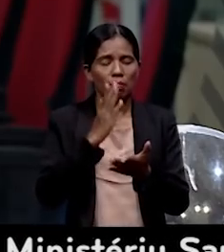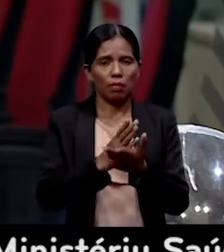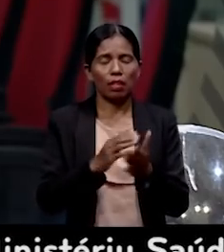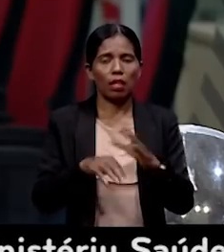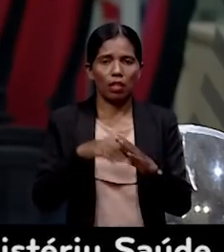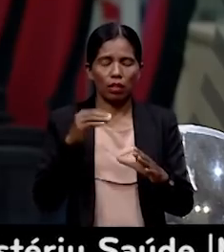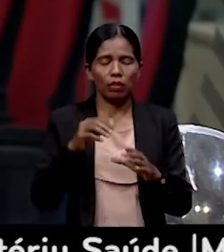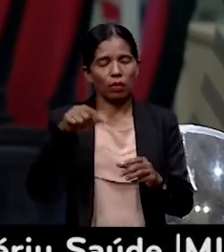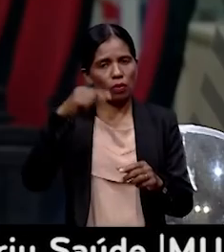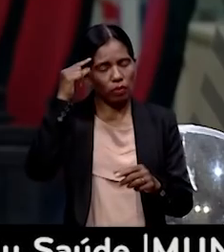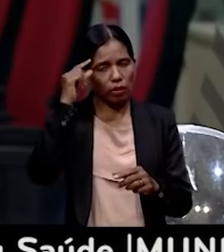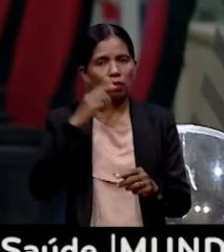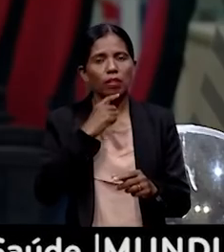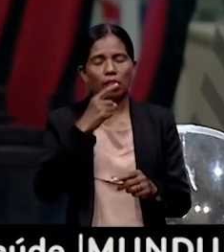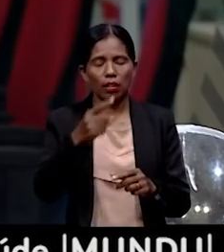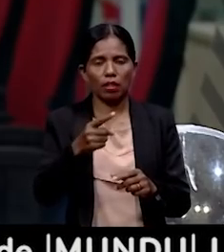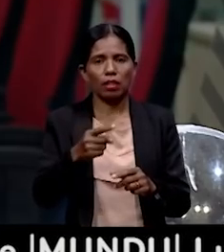Konsellu Ministro.